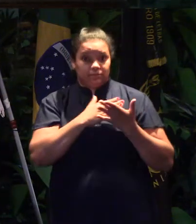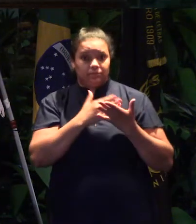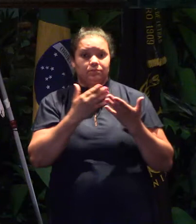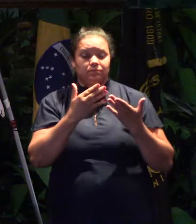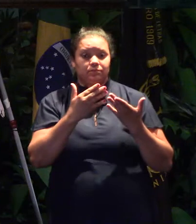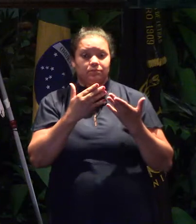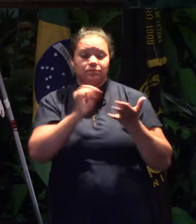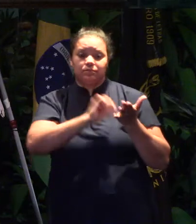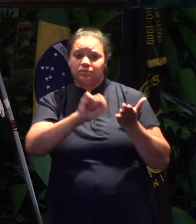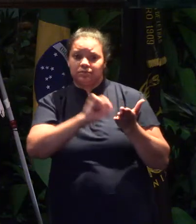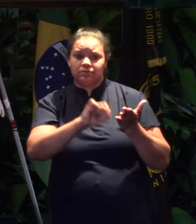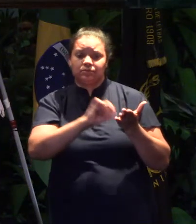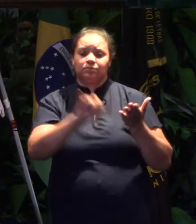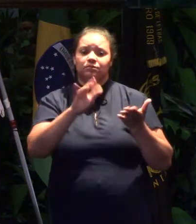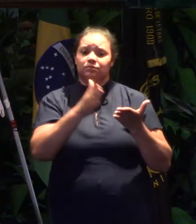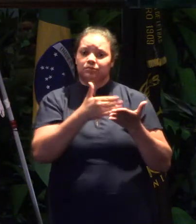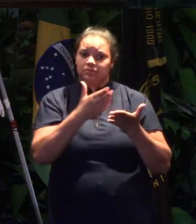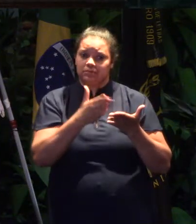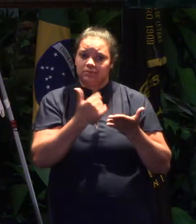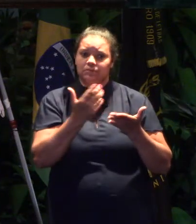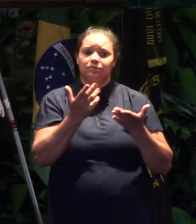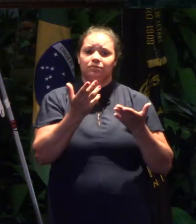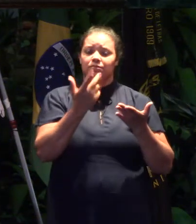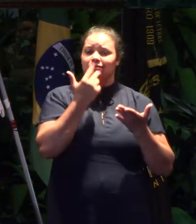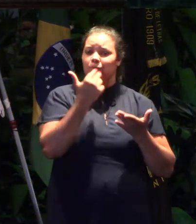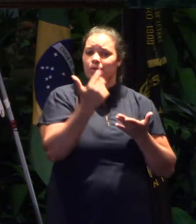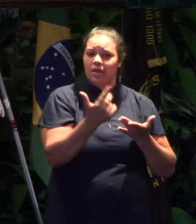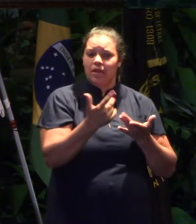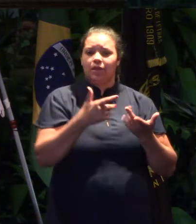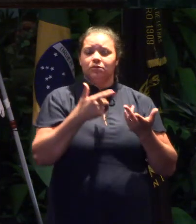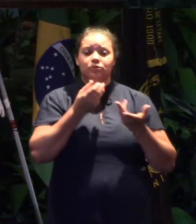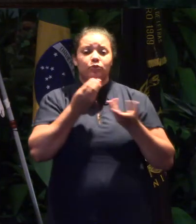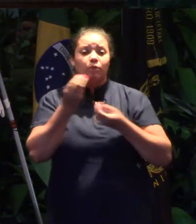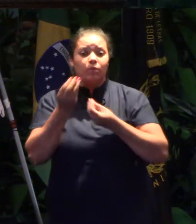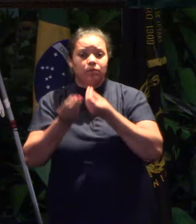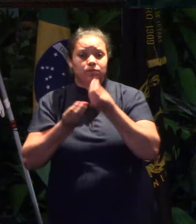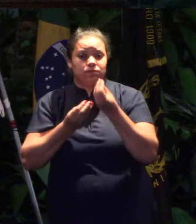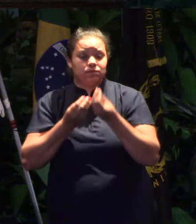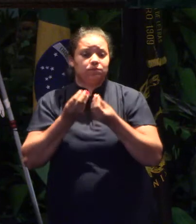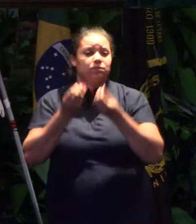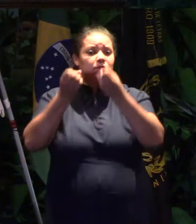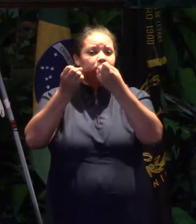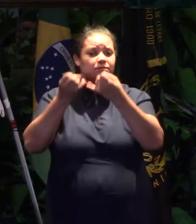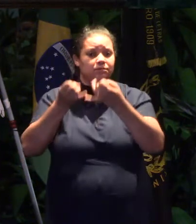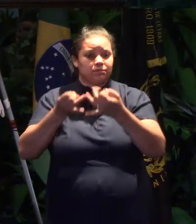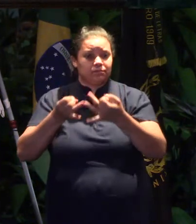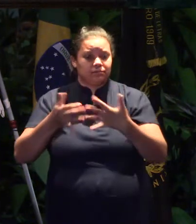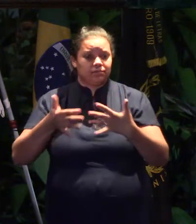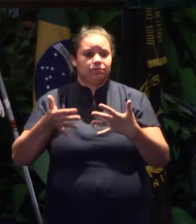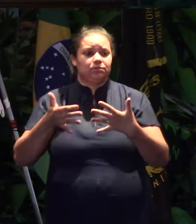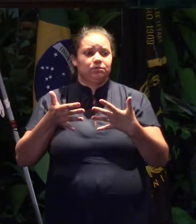livro, como possuindo uma linguagem que entrelaça narrativa, crônica e relato, tendo incursões também